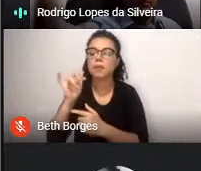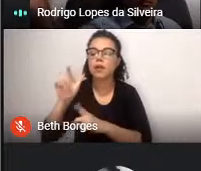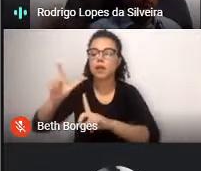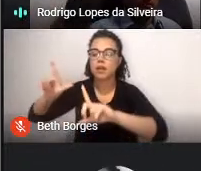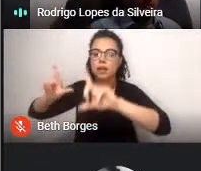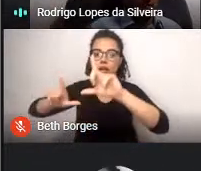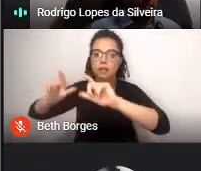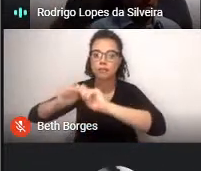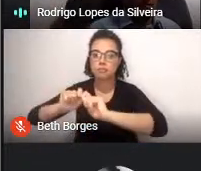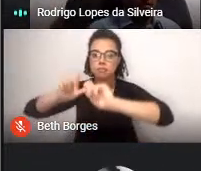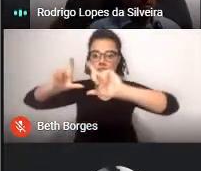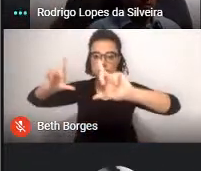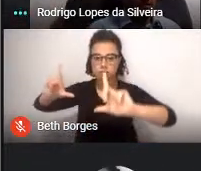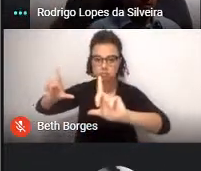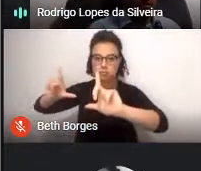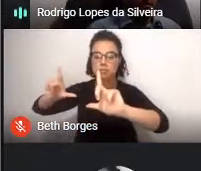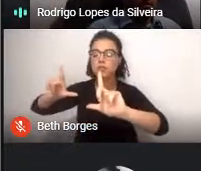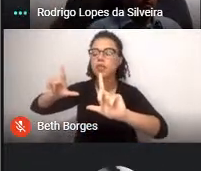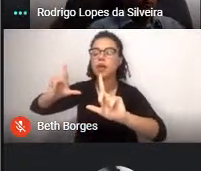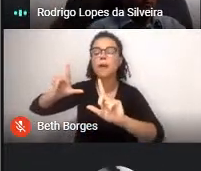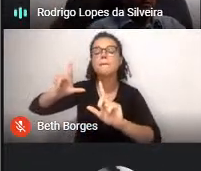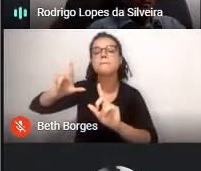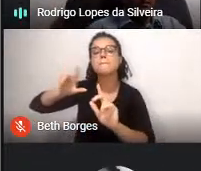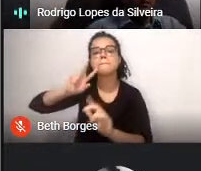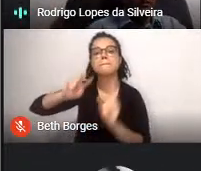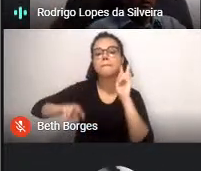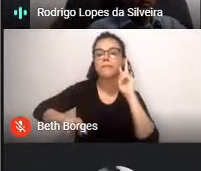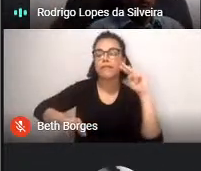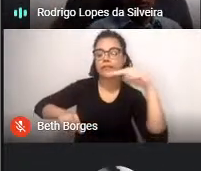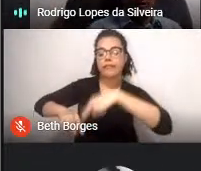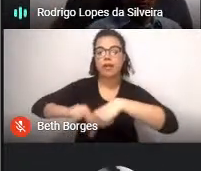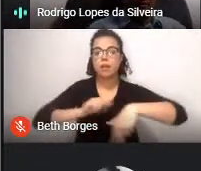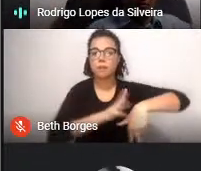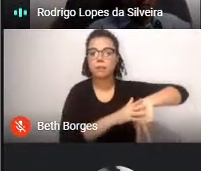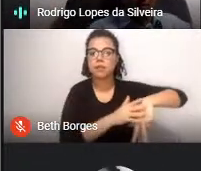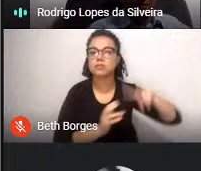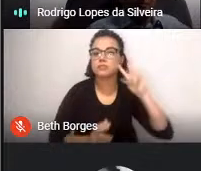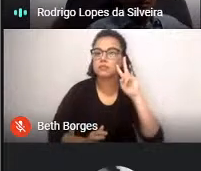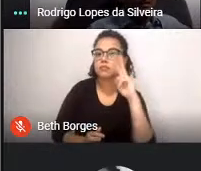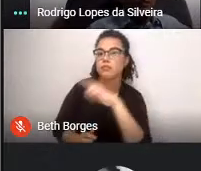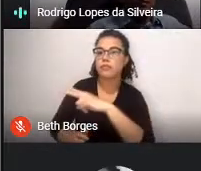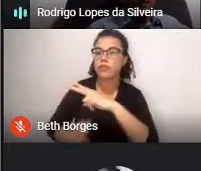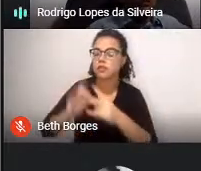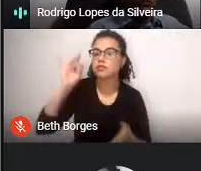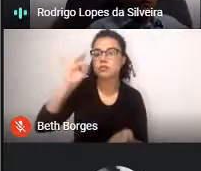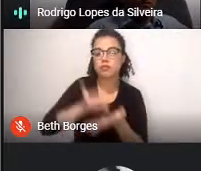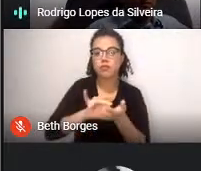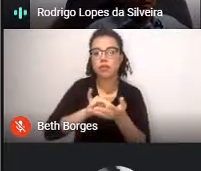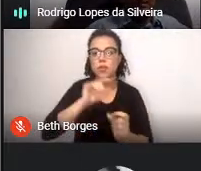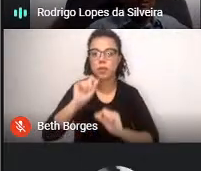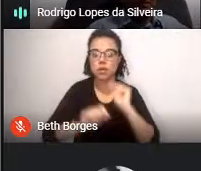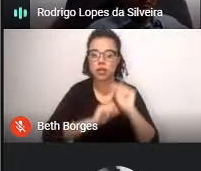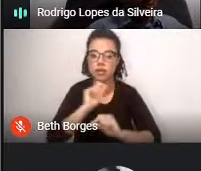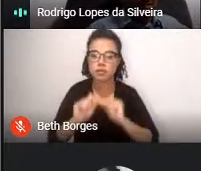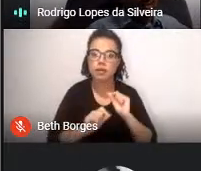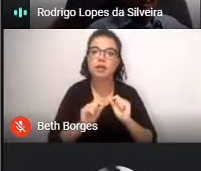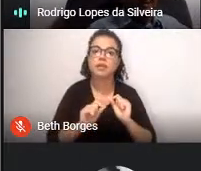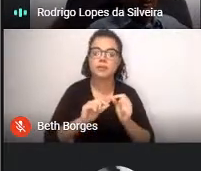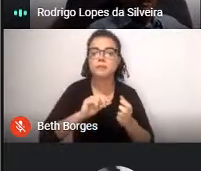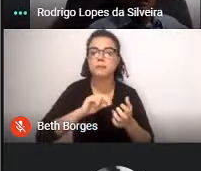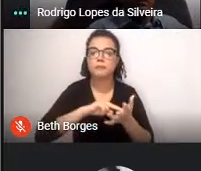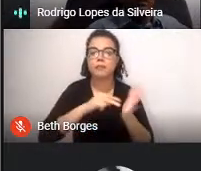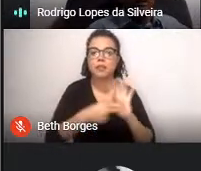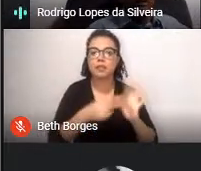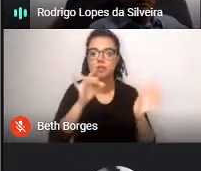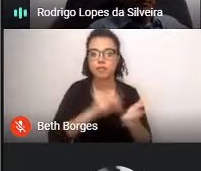o paciente ver esse resultado, ver de uma maneira significativa o que aconteceu com ele. Não vai ficar só no seu falar e nas sensações que ele